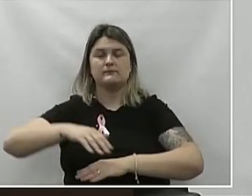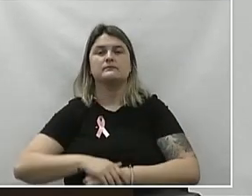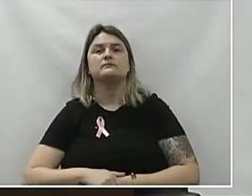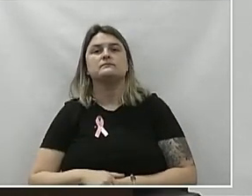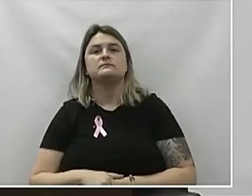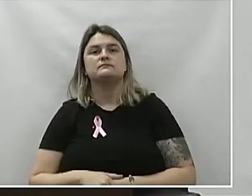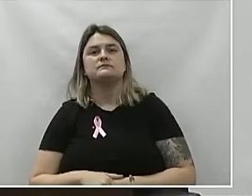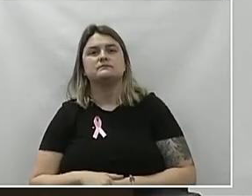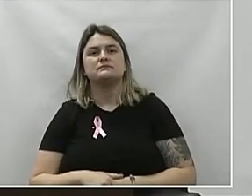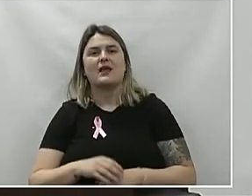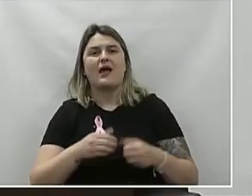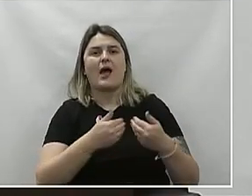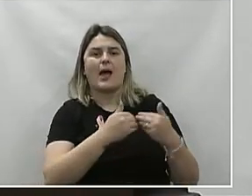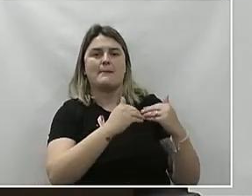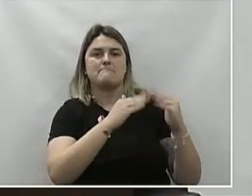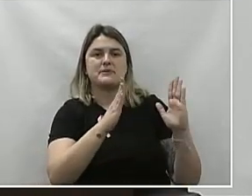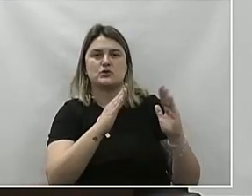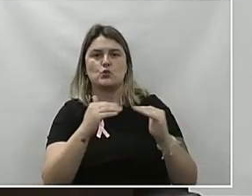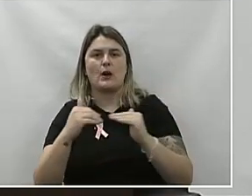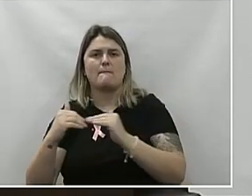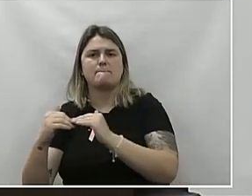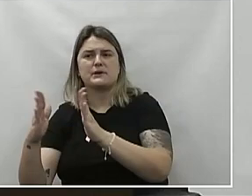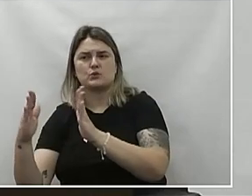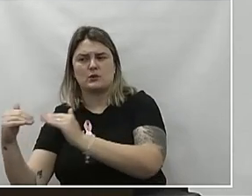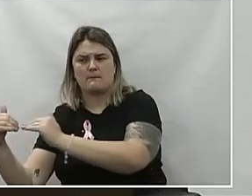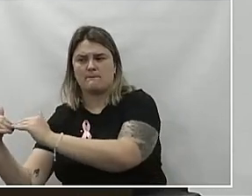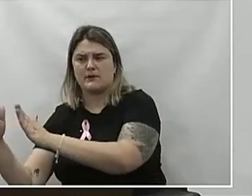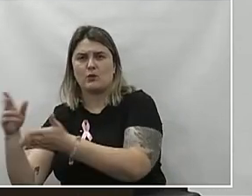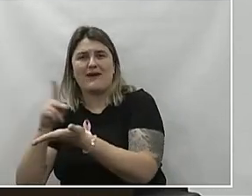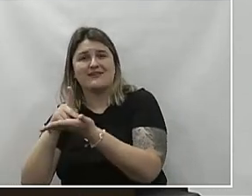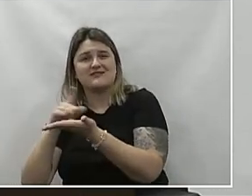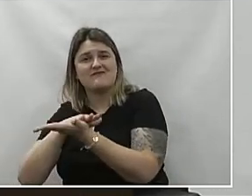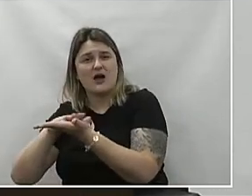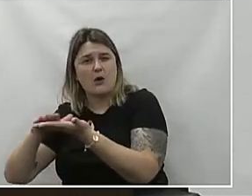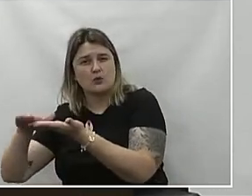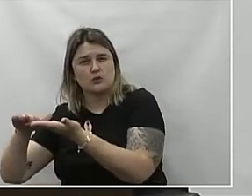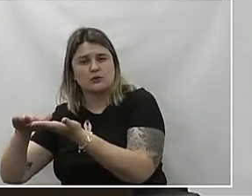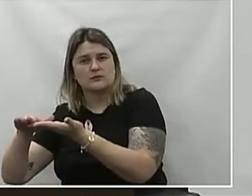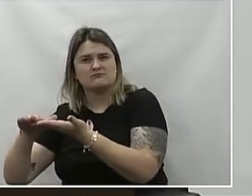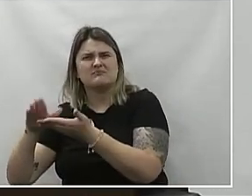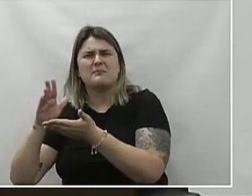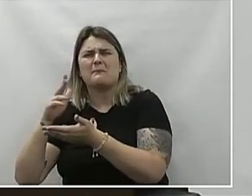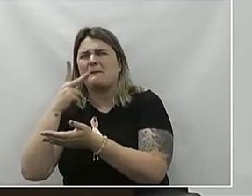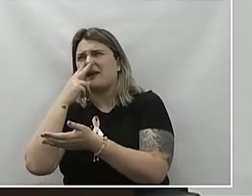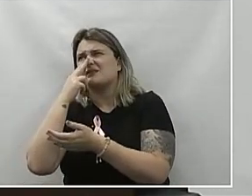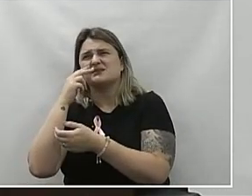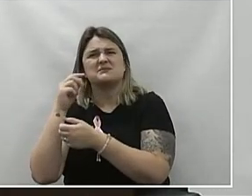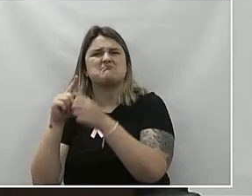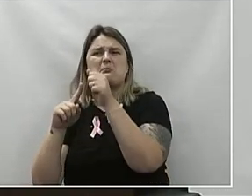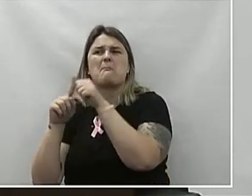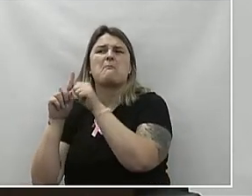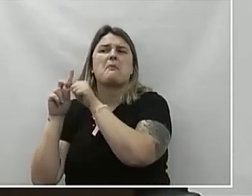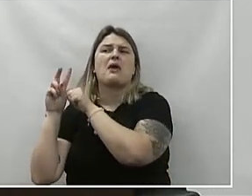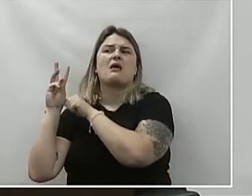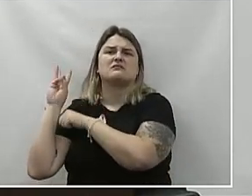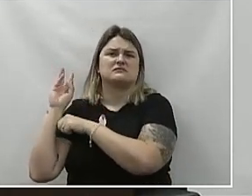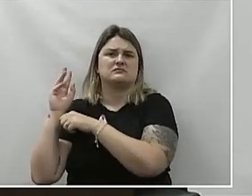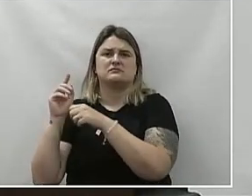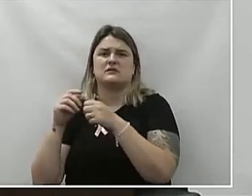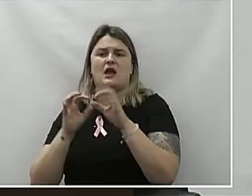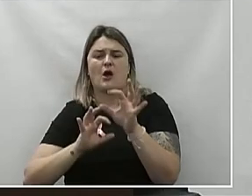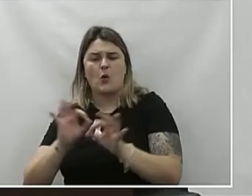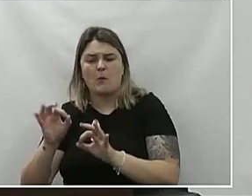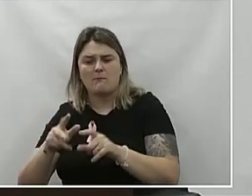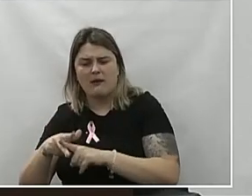Sapoti que foi aberto meia pista inteira e isso eu já não sei nem quantos meses faz é um trabalho que